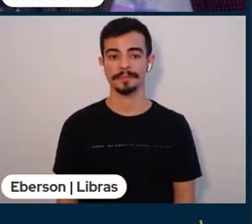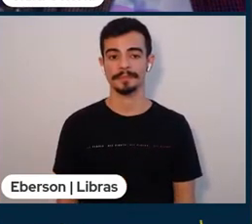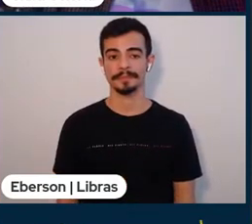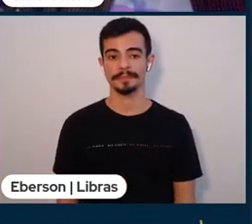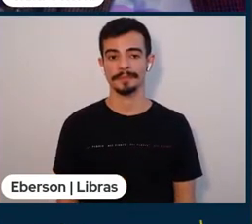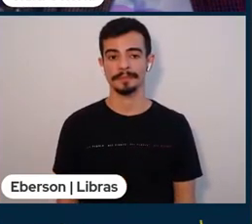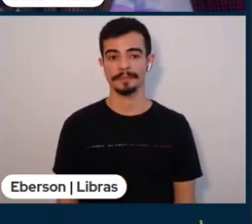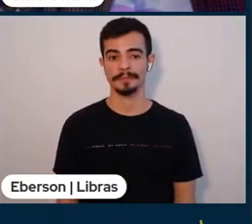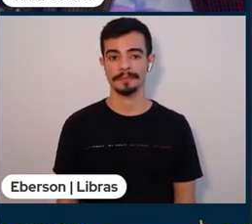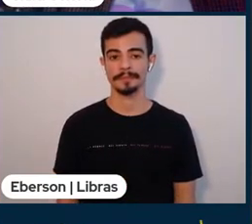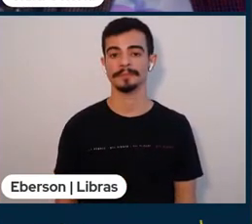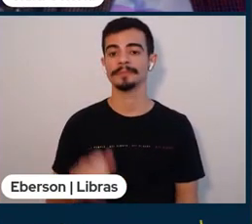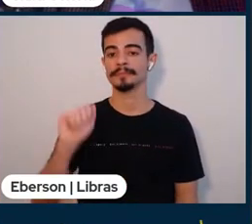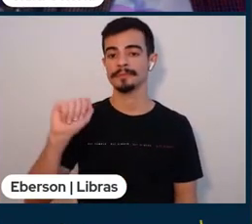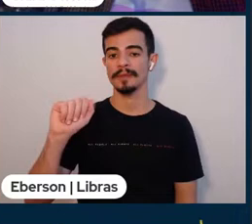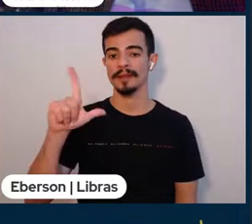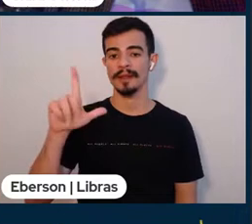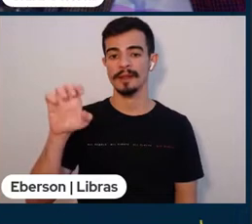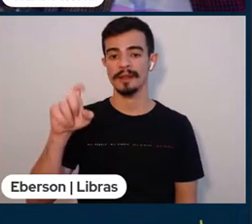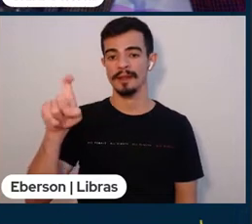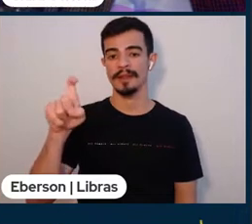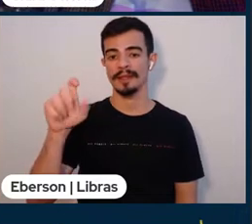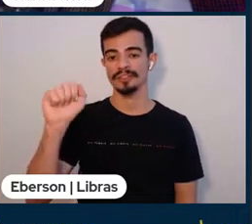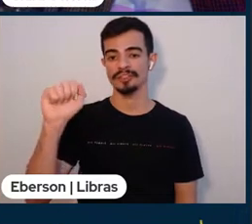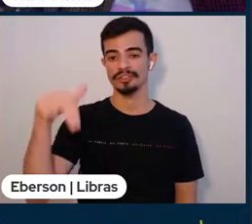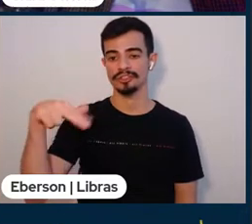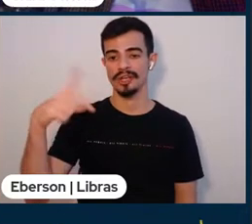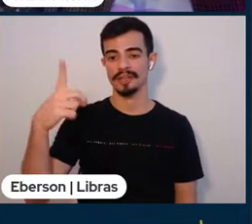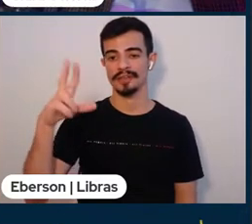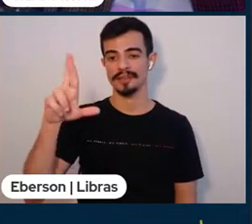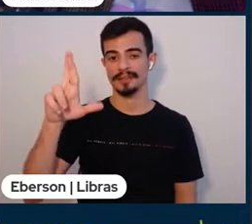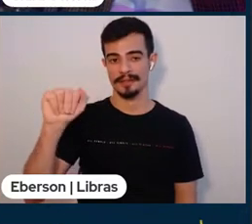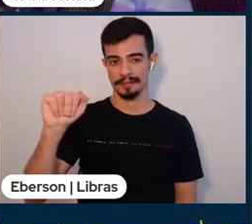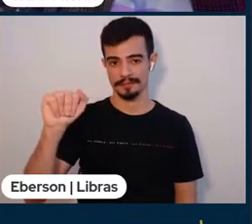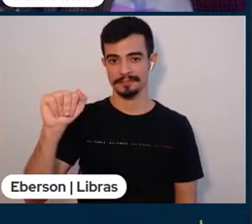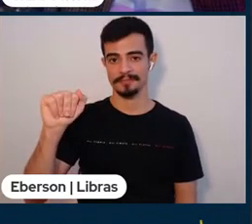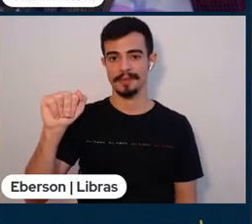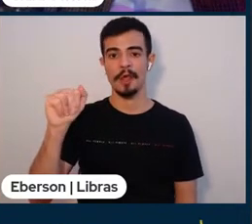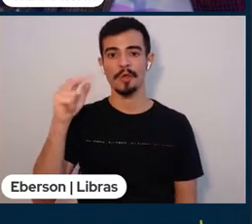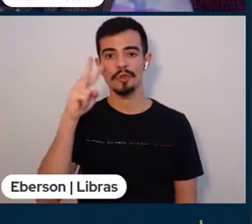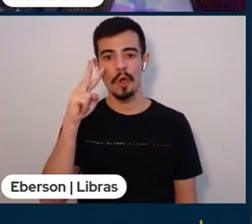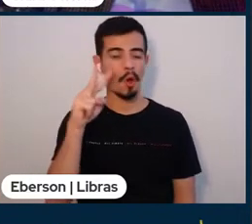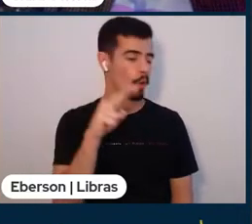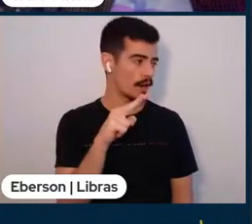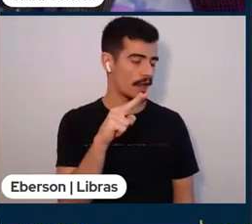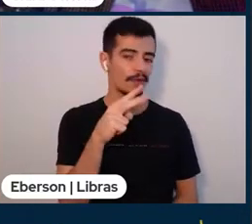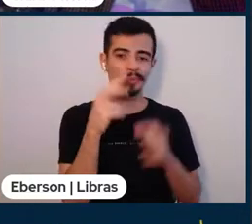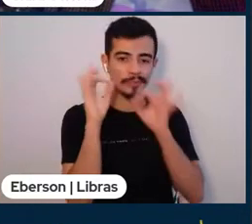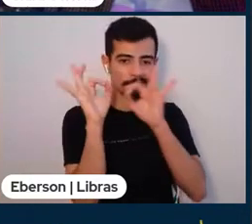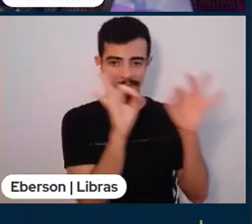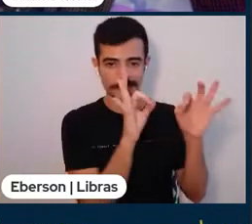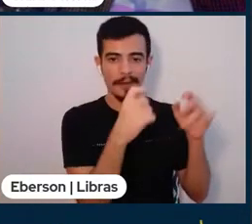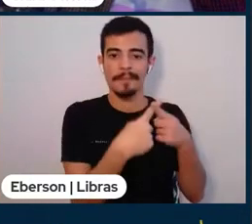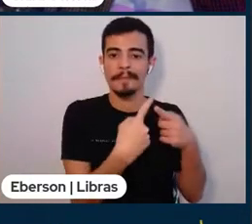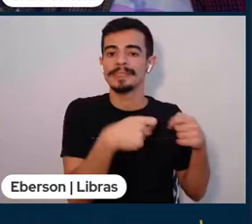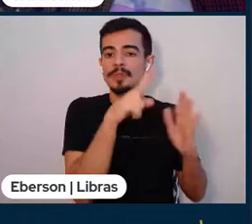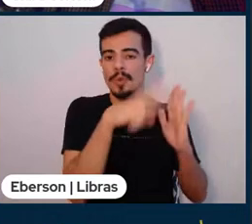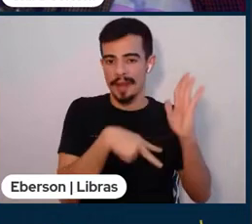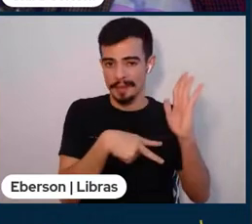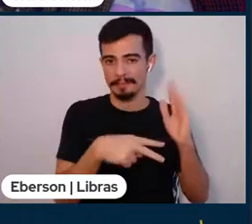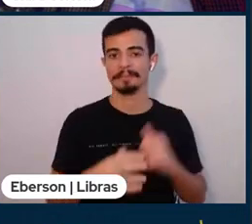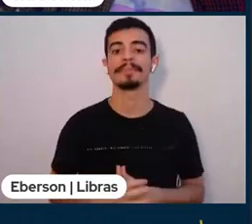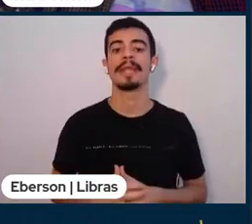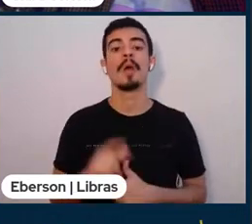A Alexandra fez uma pergunta. Eu tô olhando aqui pra cá que eu tenho que ler, tá? Desculpa, pessoal. As empresas desse ramo